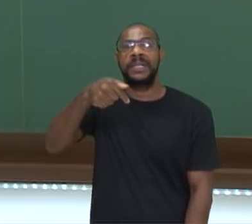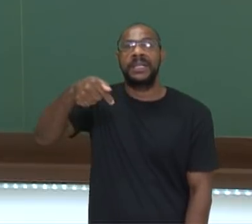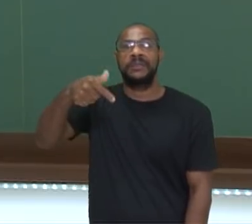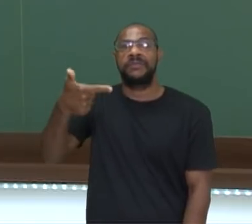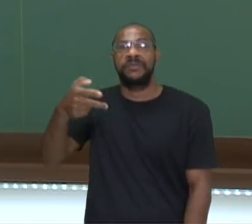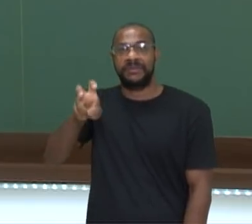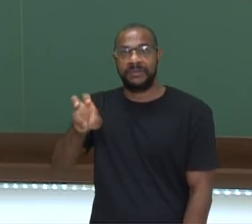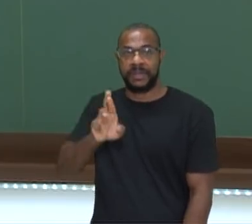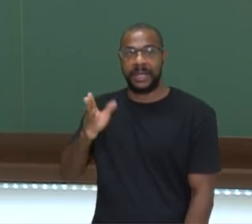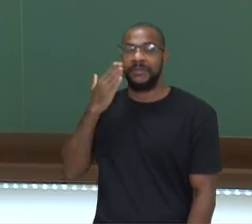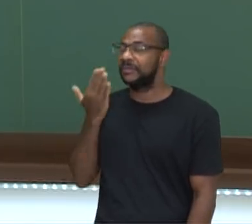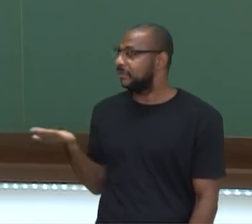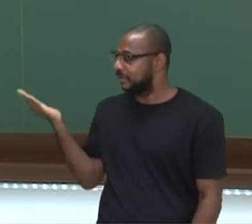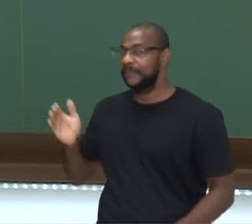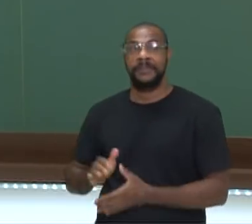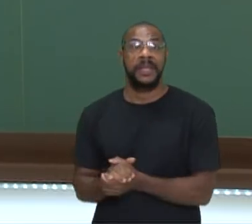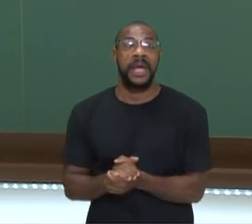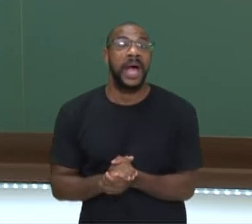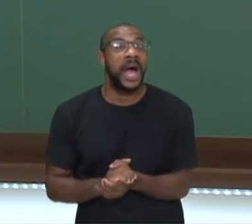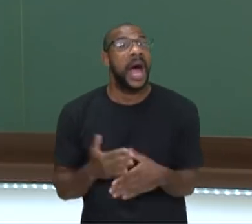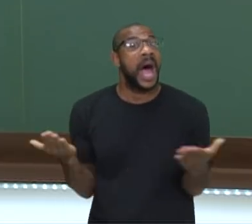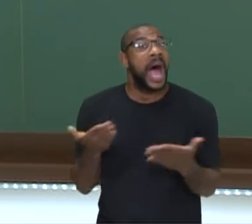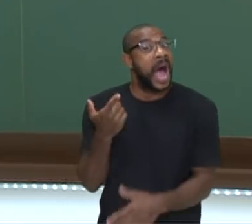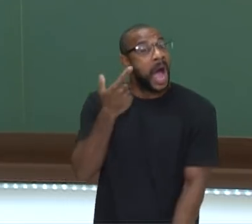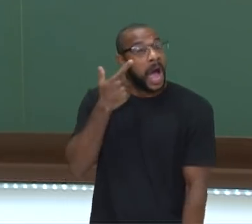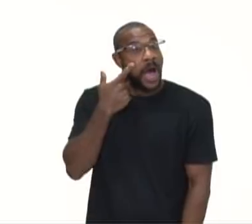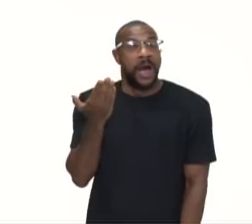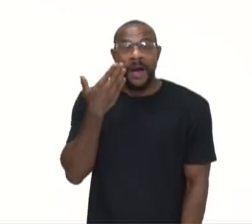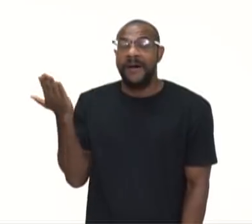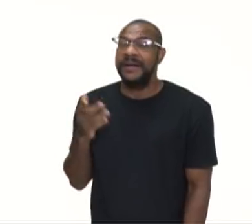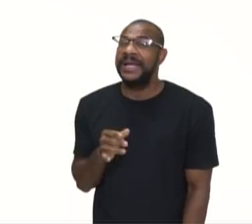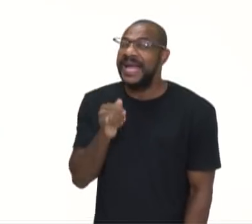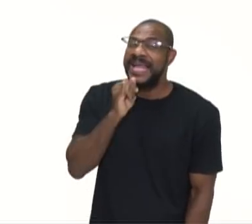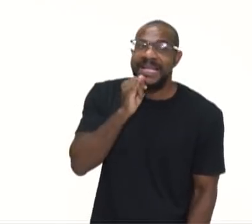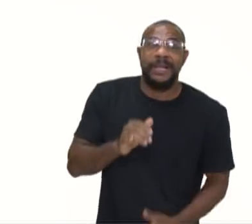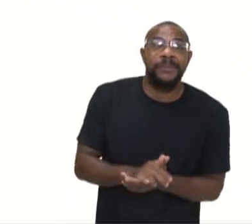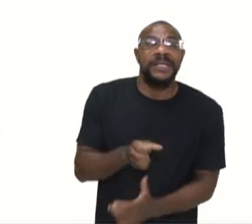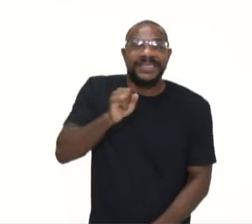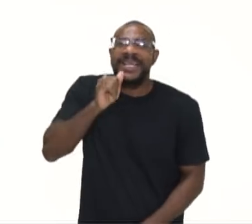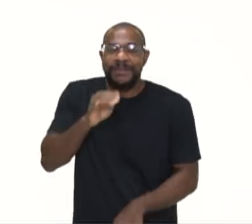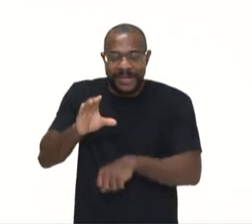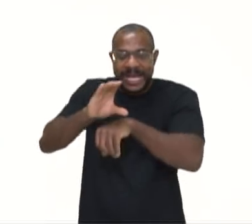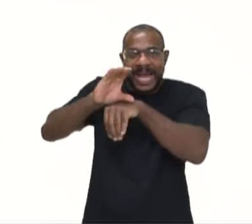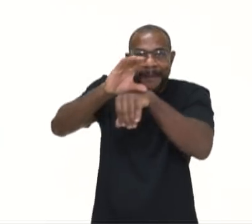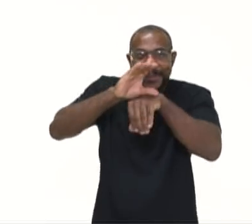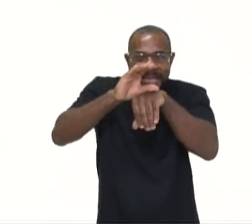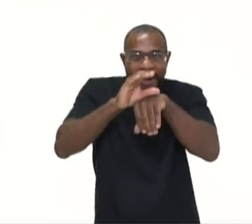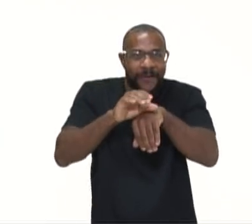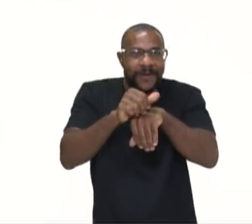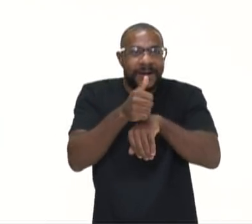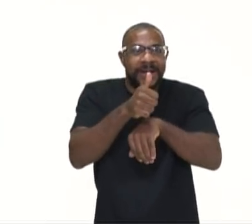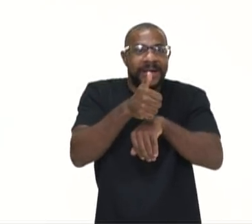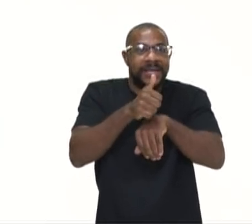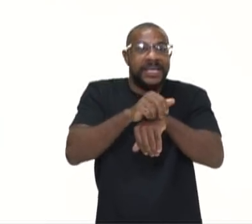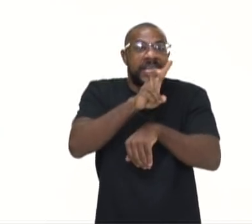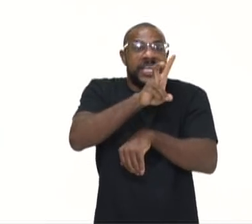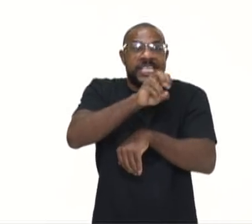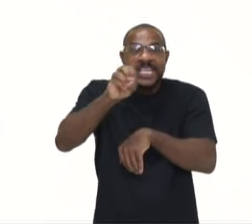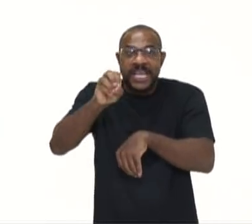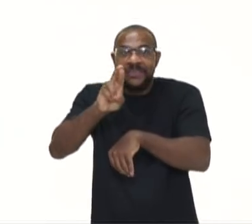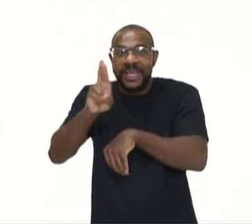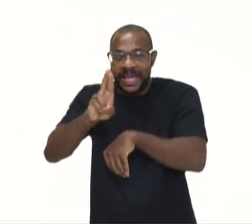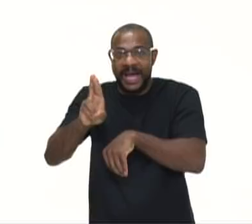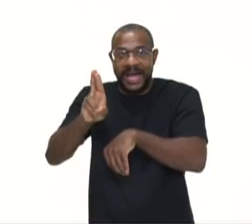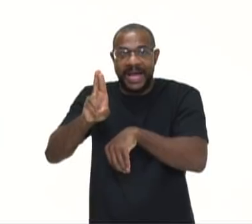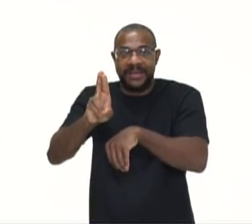1.725. Agora, veja se, supondo que um capital de R$ 500 foi aplicado a uma taxa